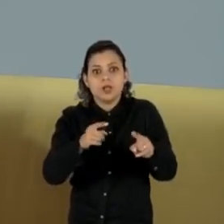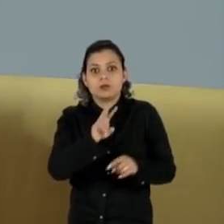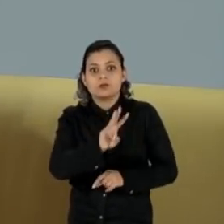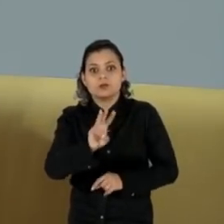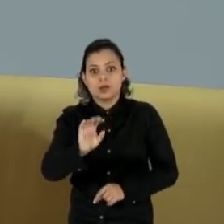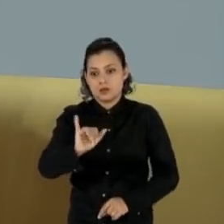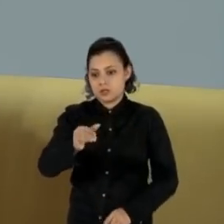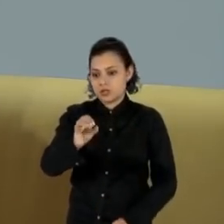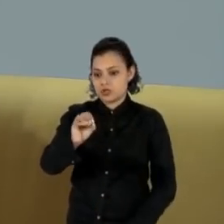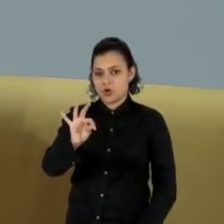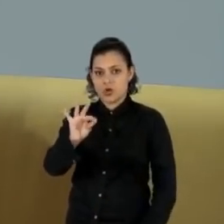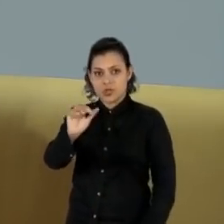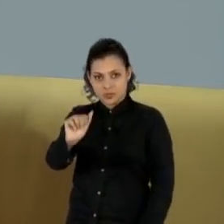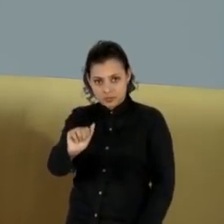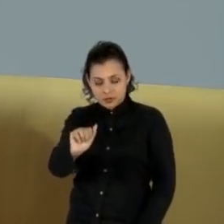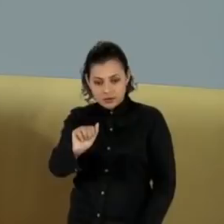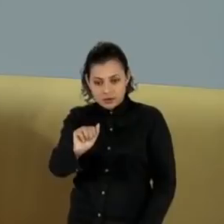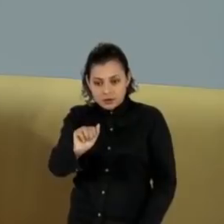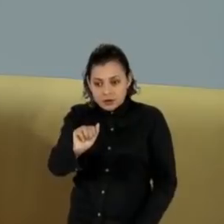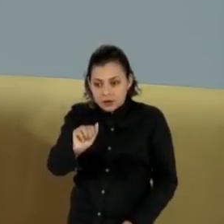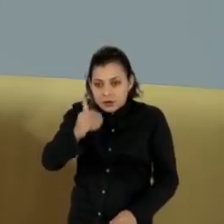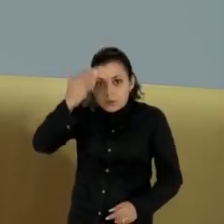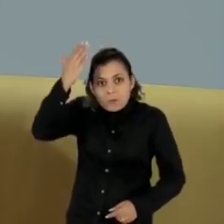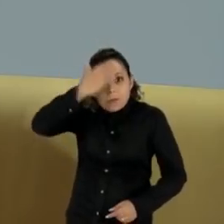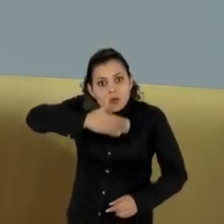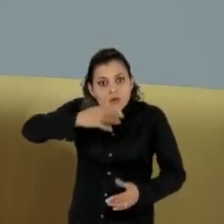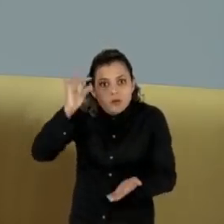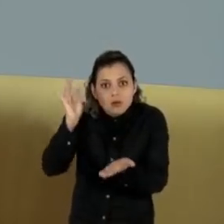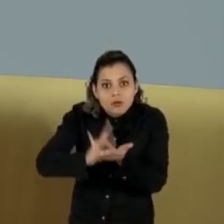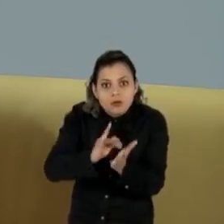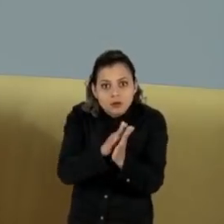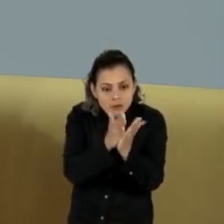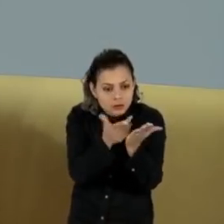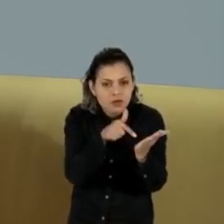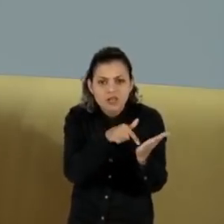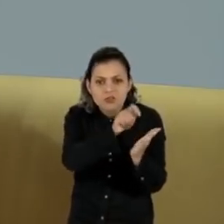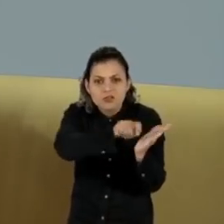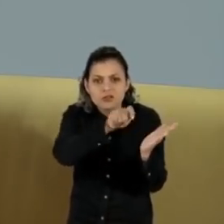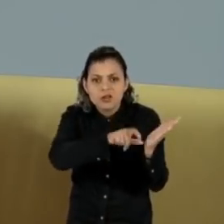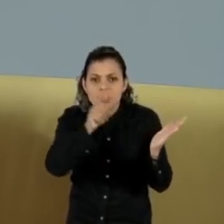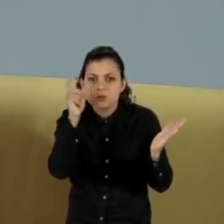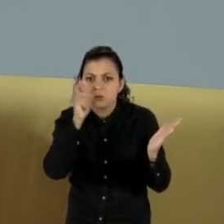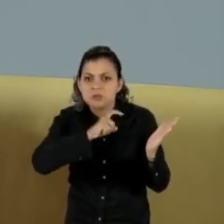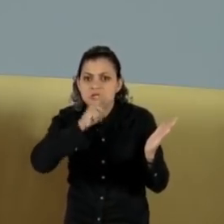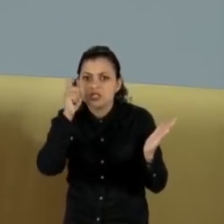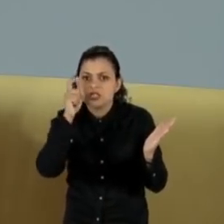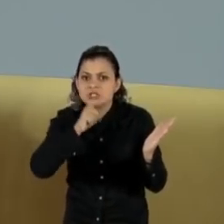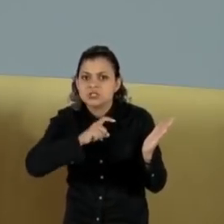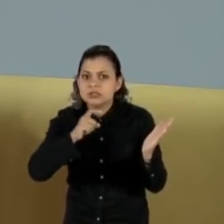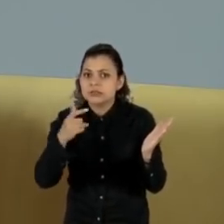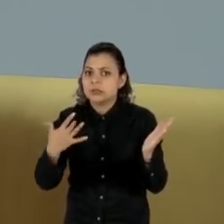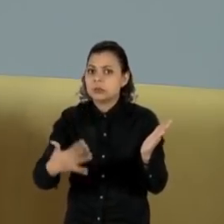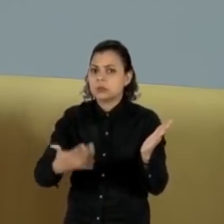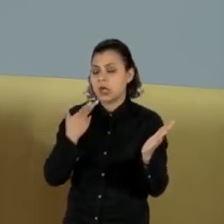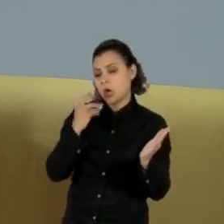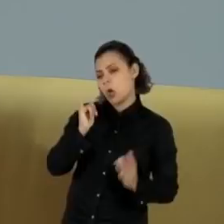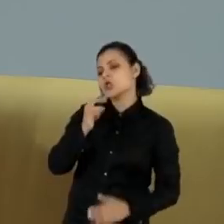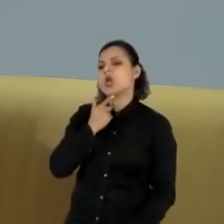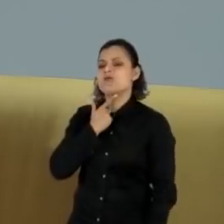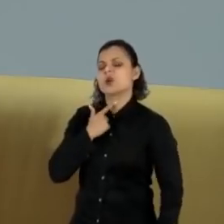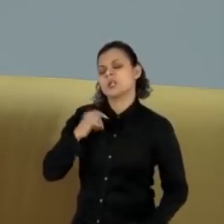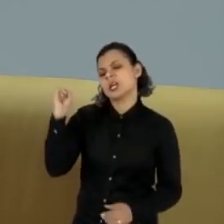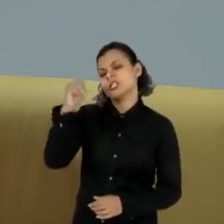especializado na cobertura da suprema corte comprovou que já não contou uma mentira no livro de memórias ao narrar a